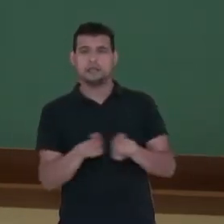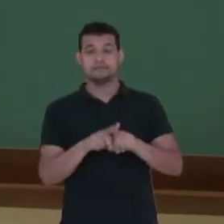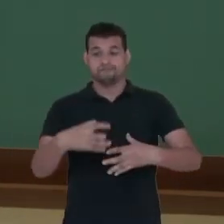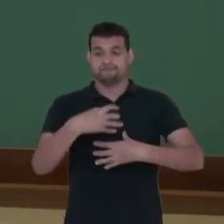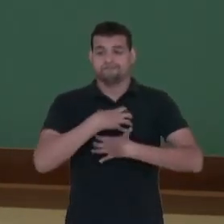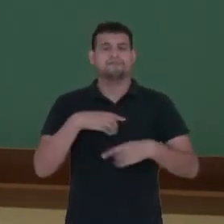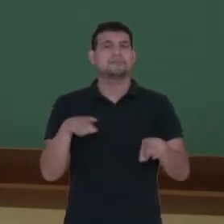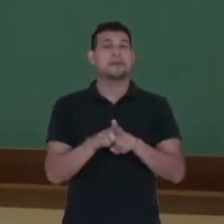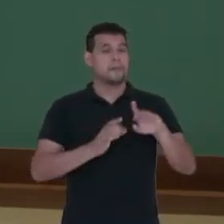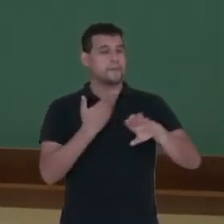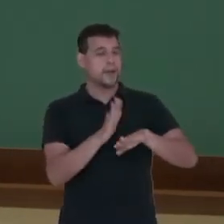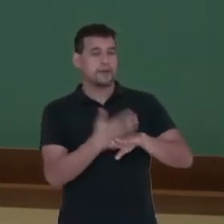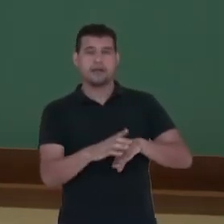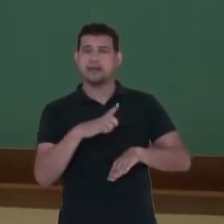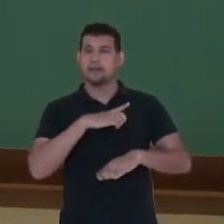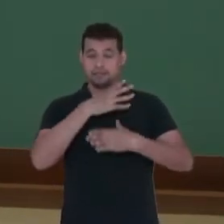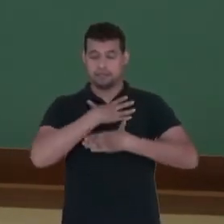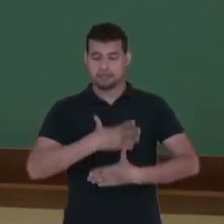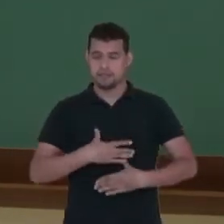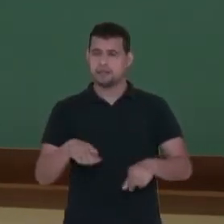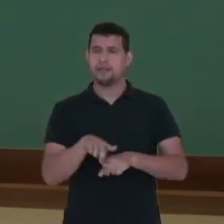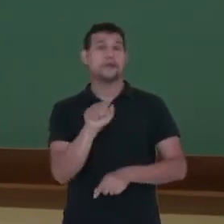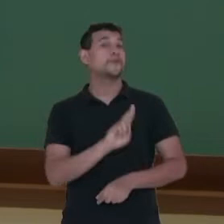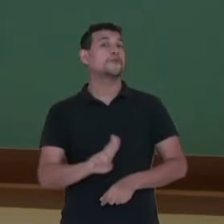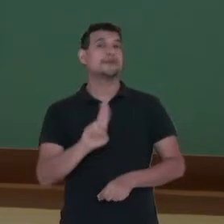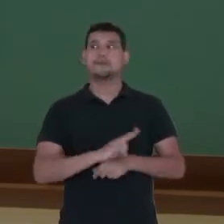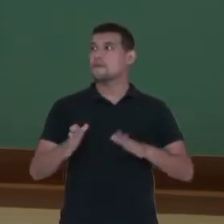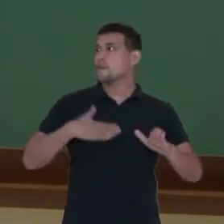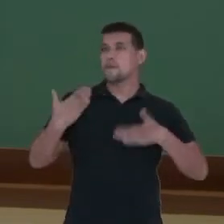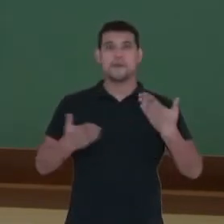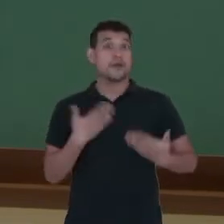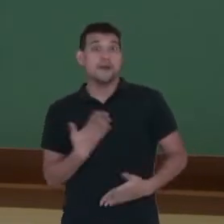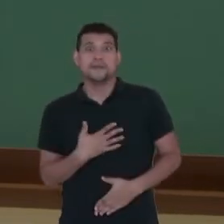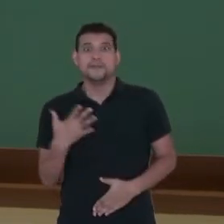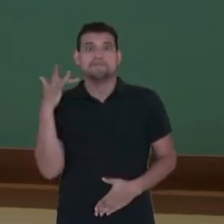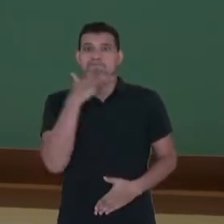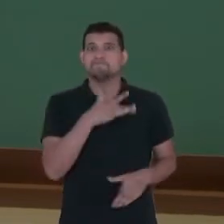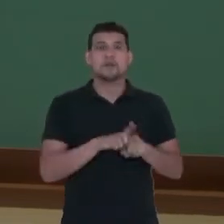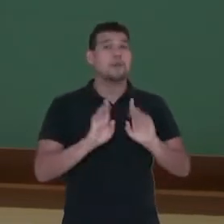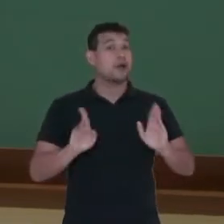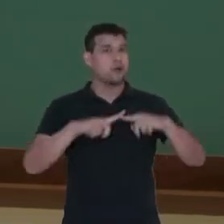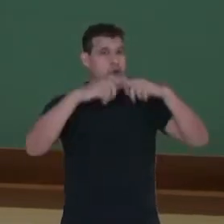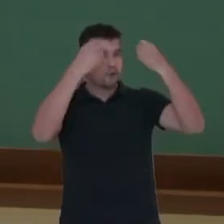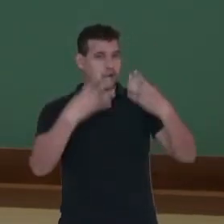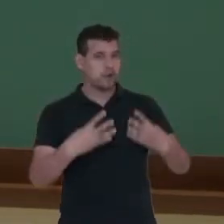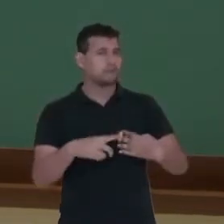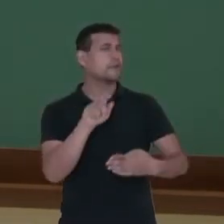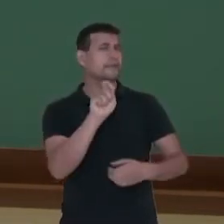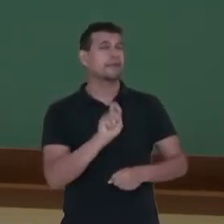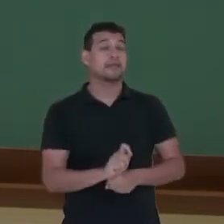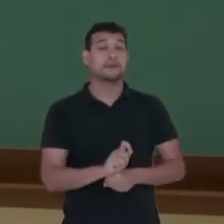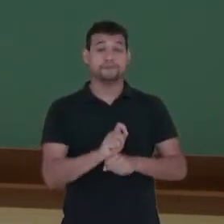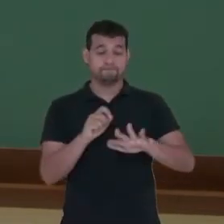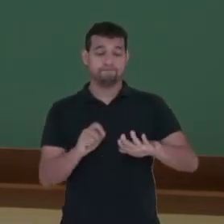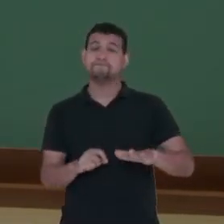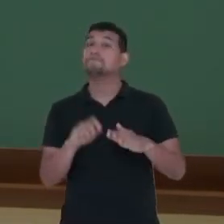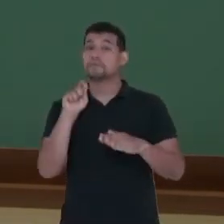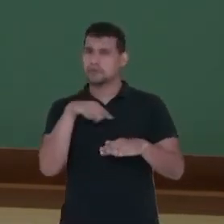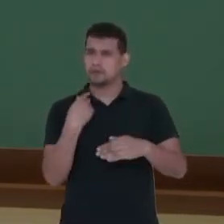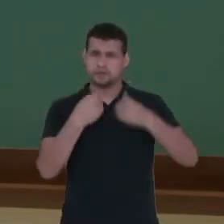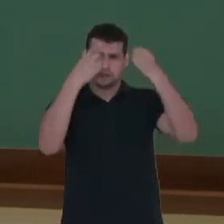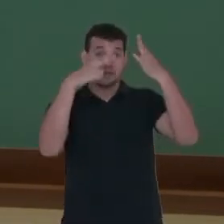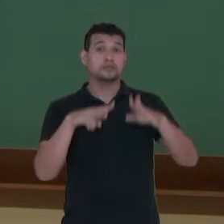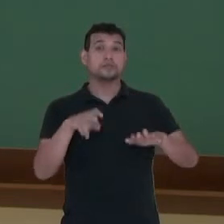tipos de práticas corporais de aventura. E hoje, especificamente, nós vamos falar do parkour. Então,